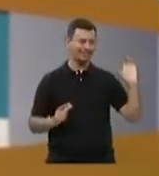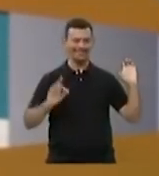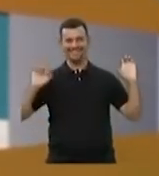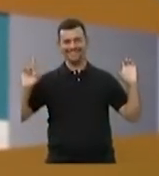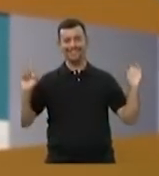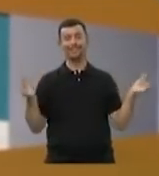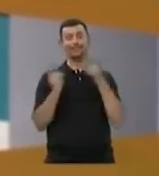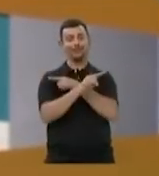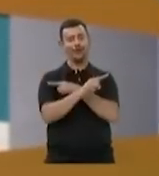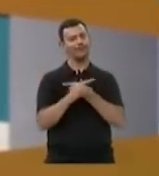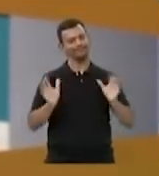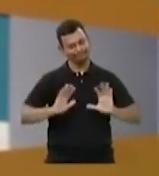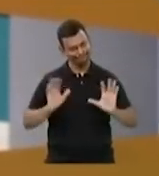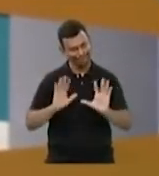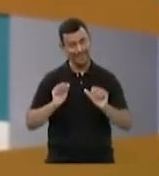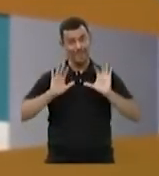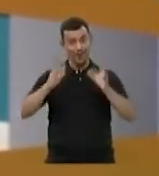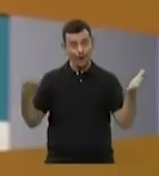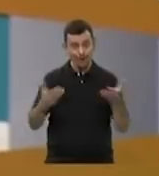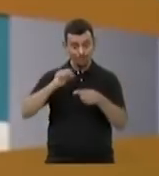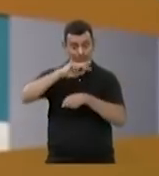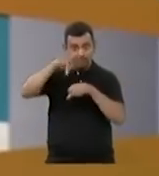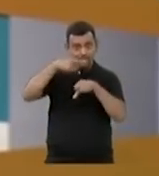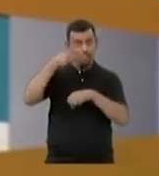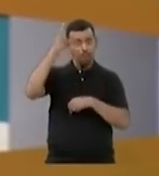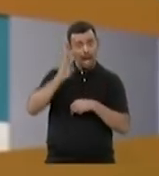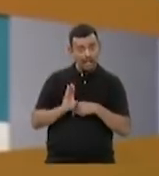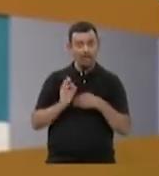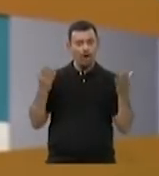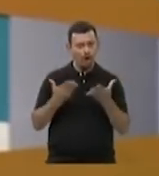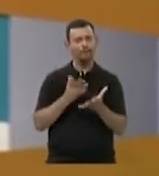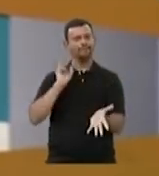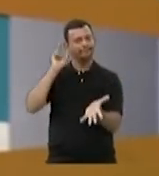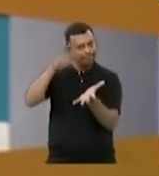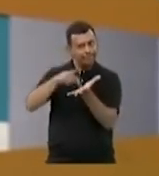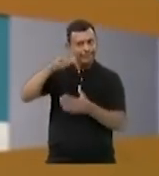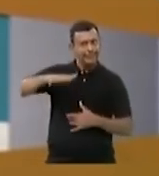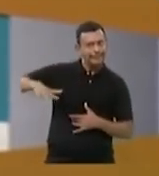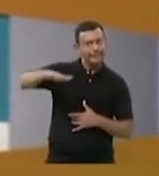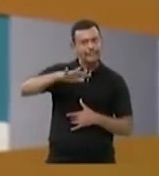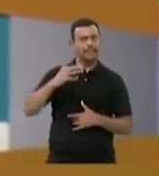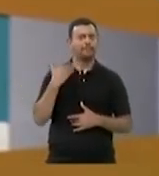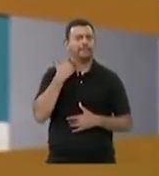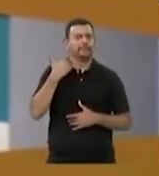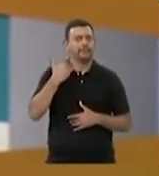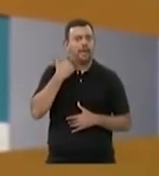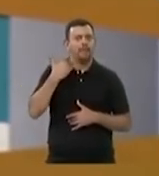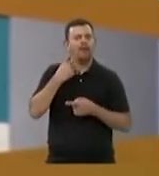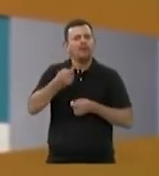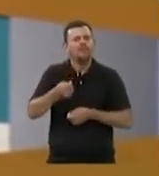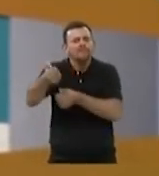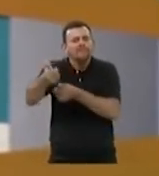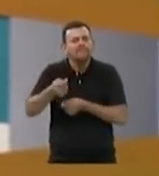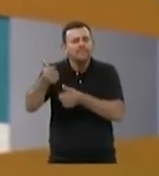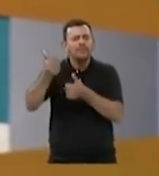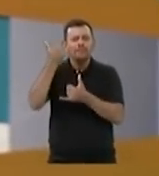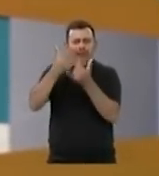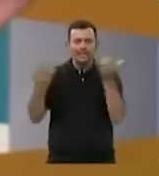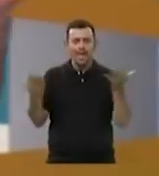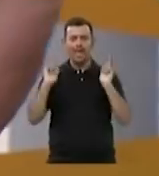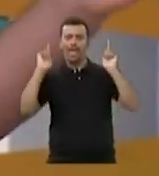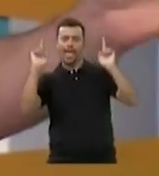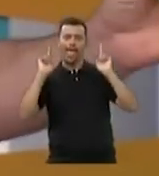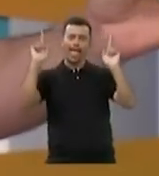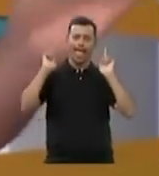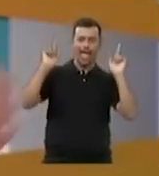brasil se tornou um paraíso dos banqueiros é impressionante é uma verdadeira disneylândia financeira banco aqui